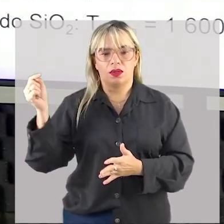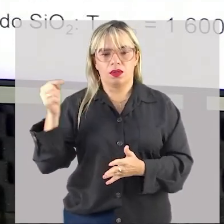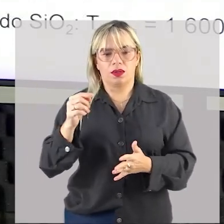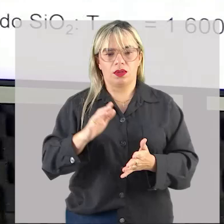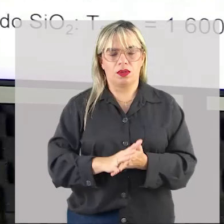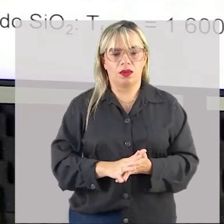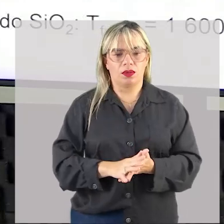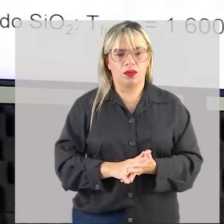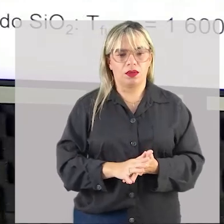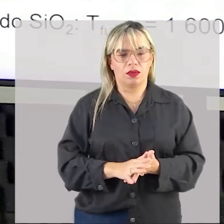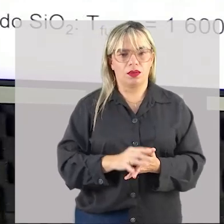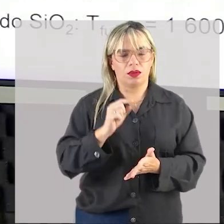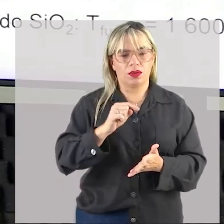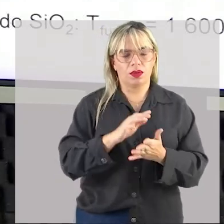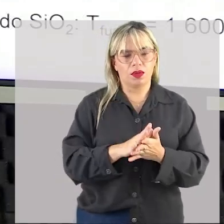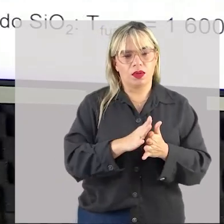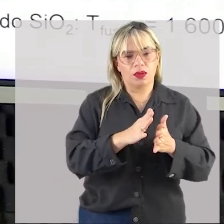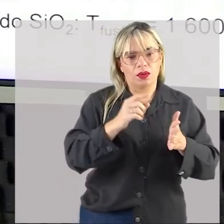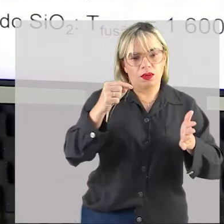de fusão,